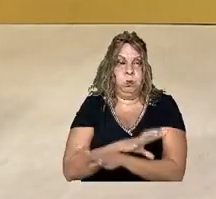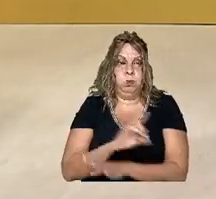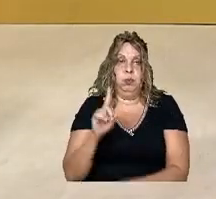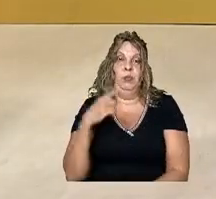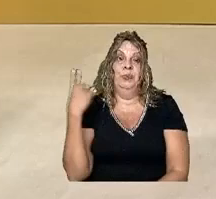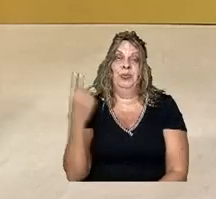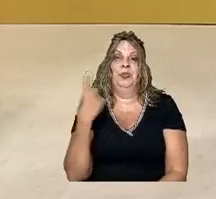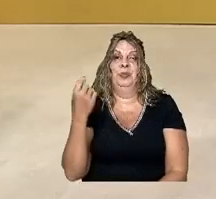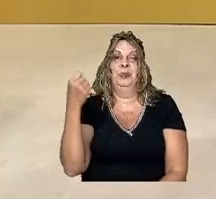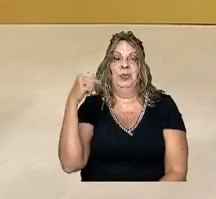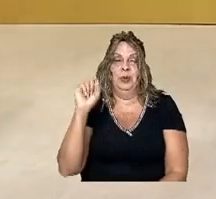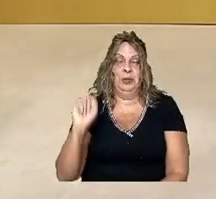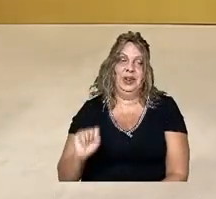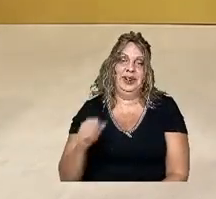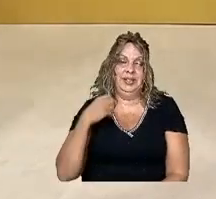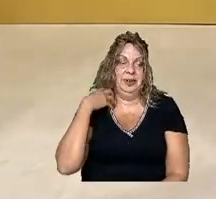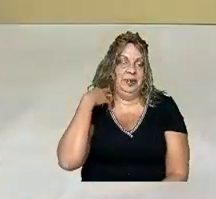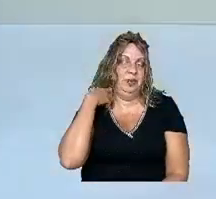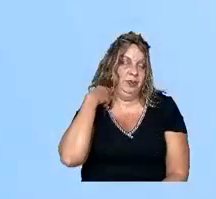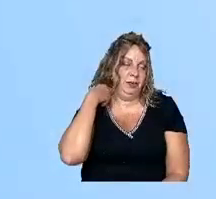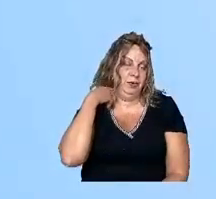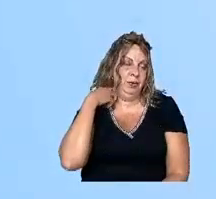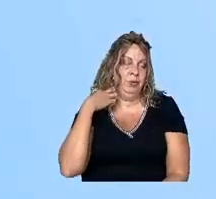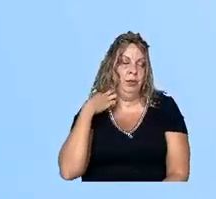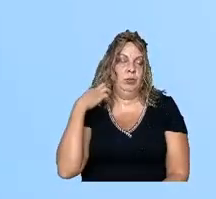Simbora! Gira Sergipe!